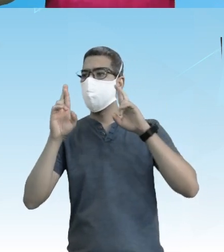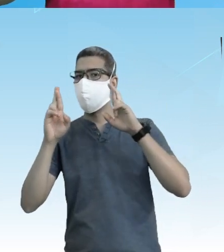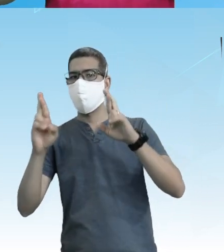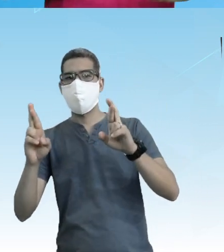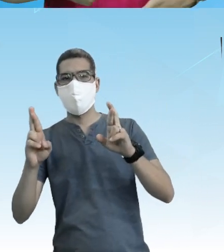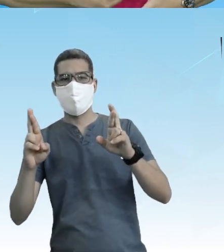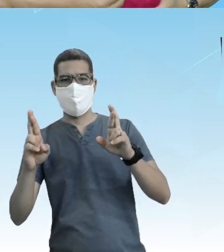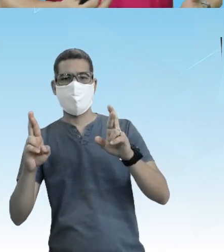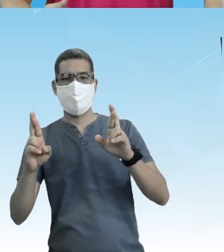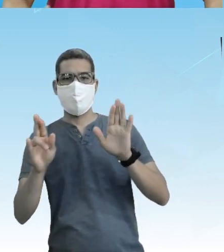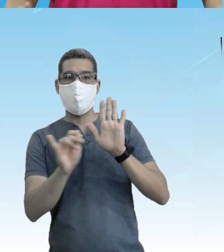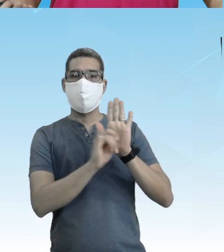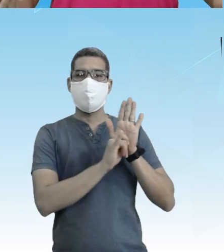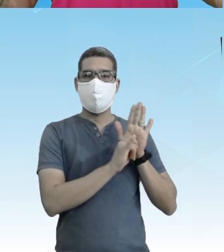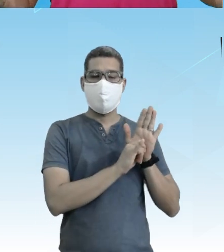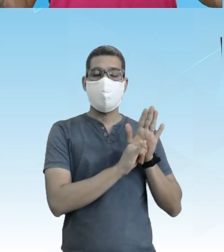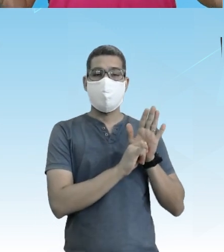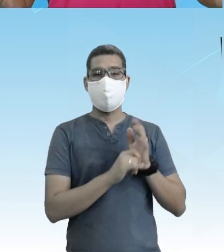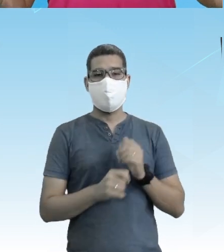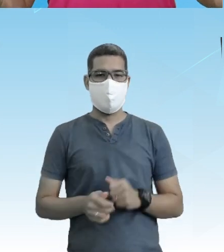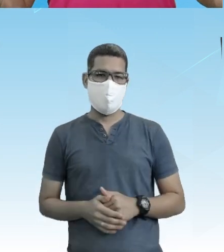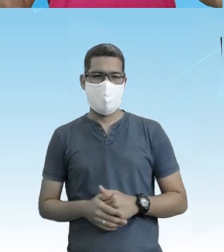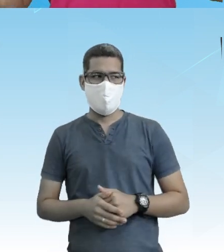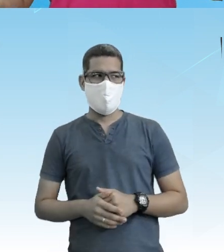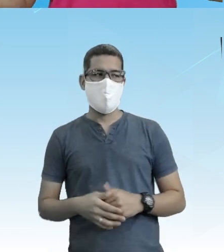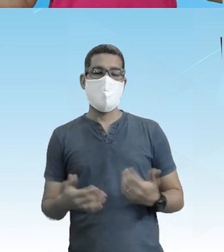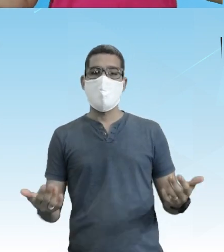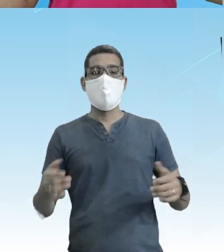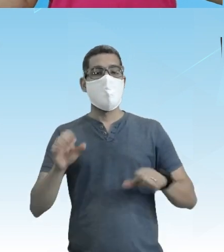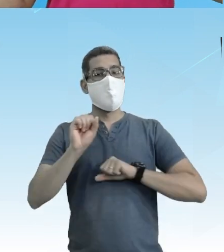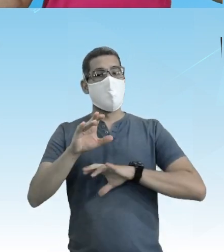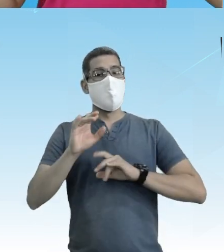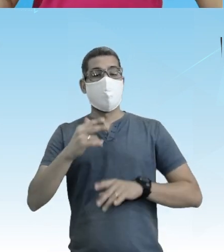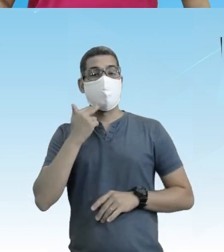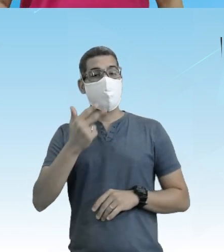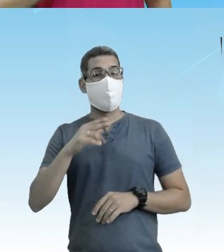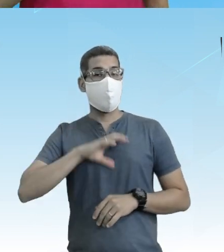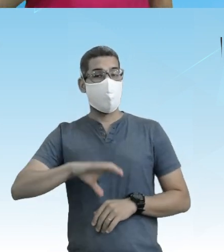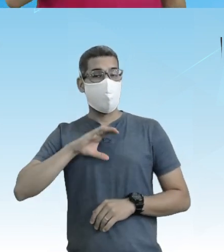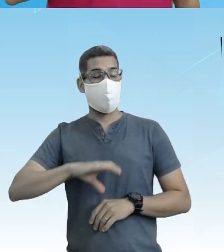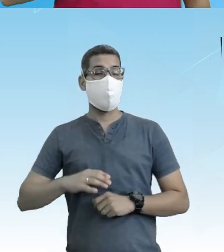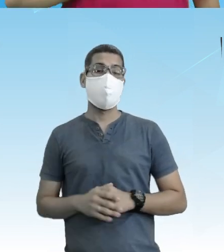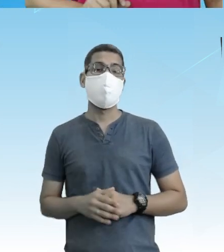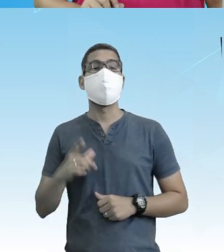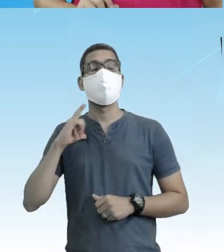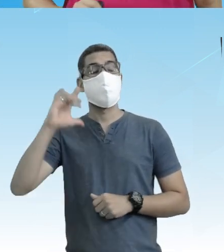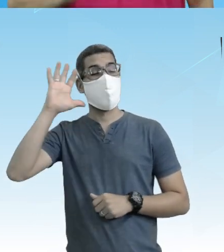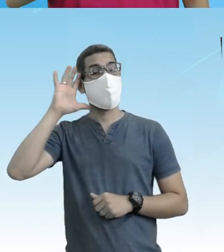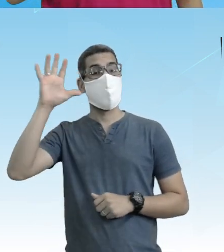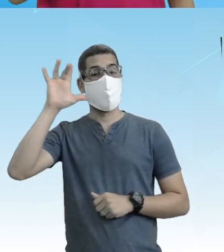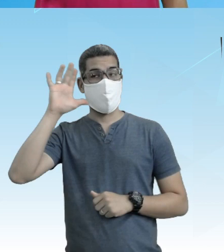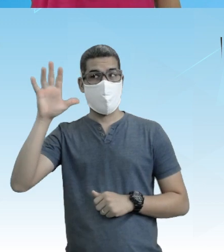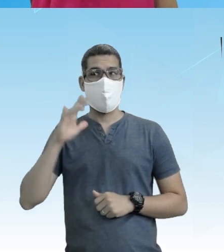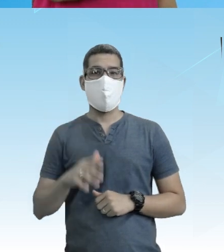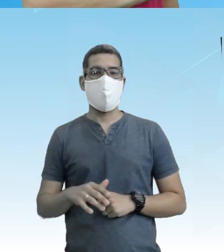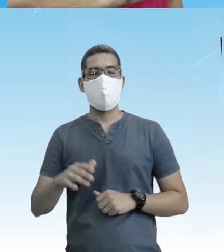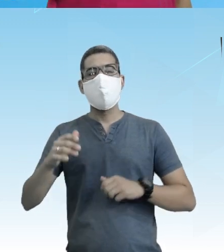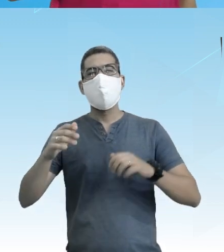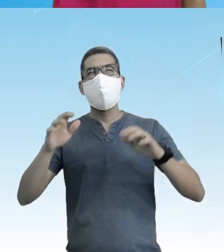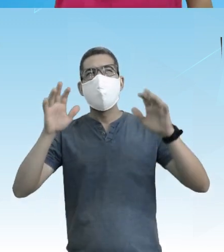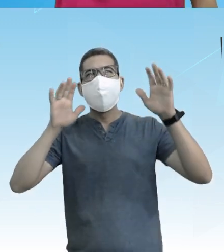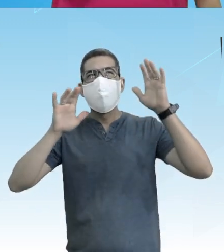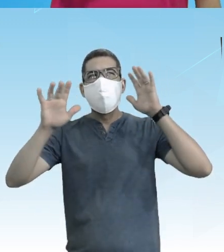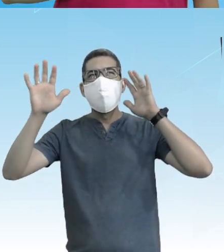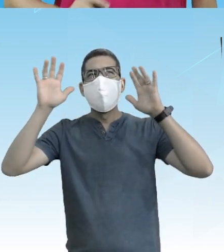Lembrar que nas aulas de língua portuguesa nós trazemos isso para vocês, a reflexão, a meditação,